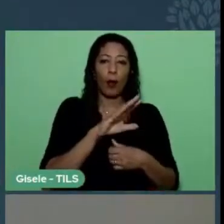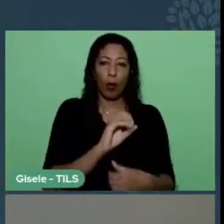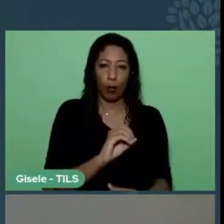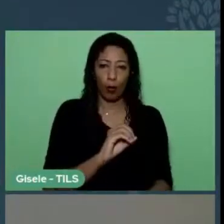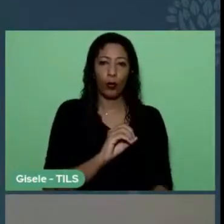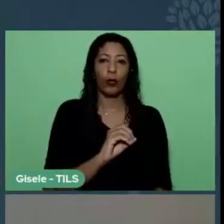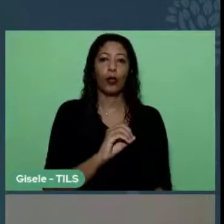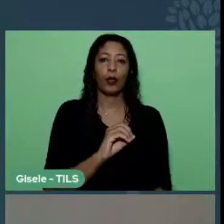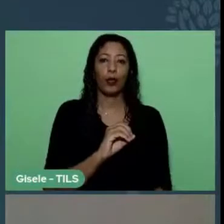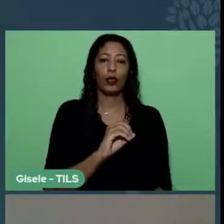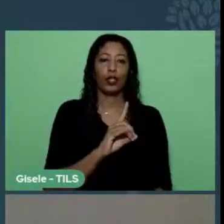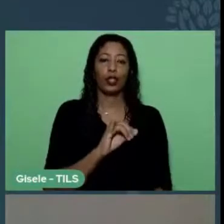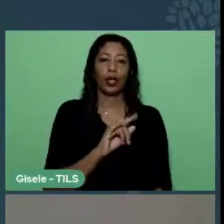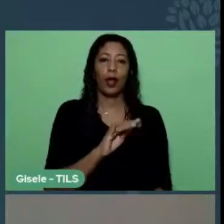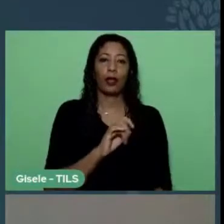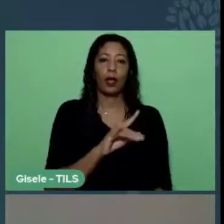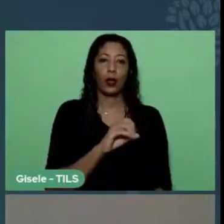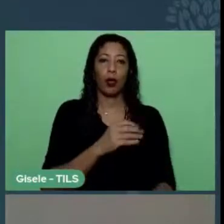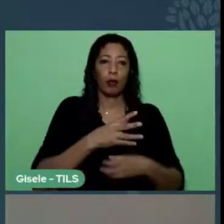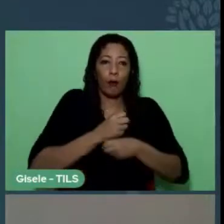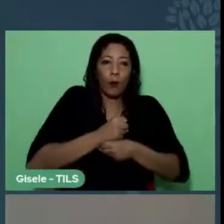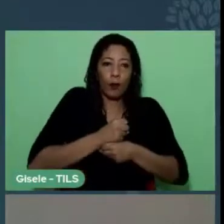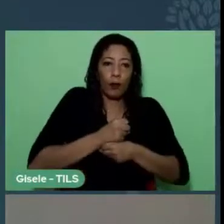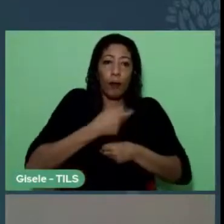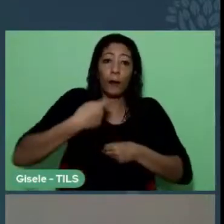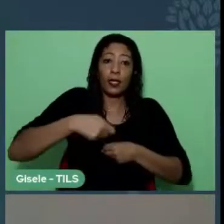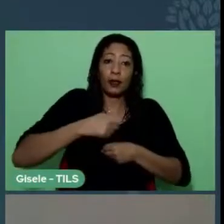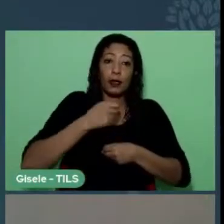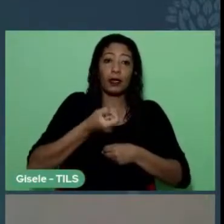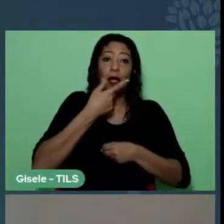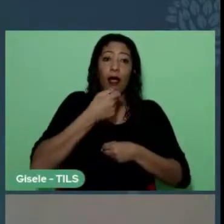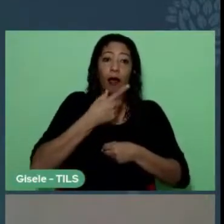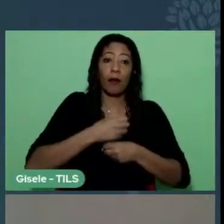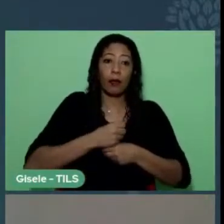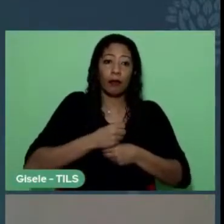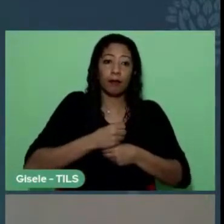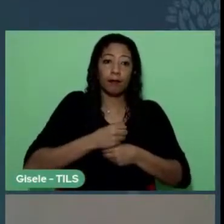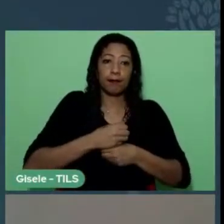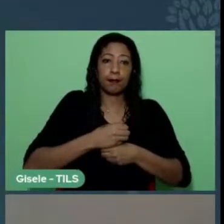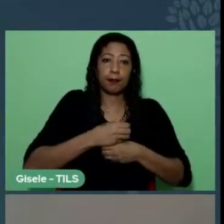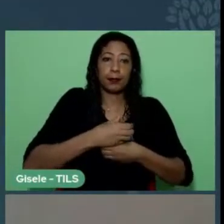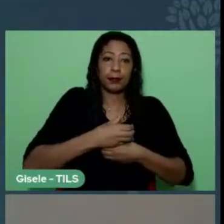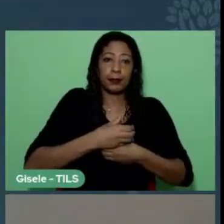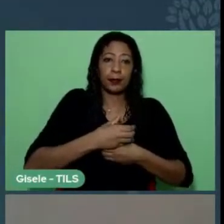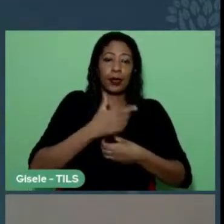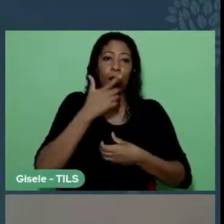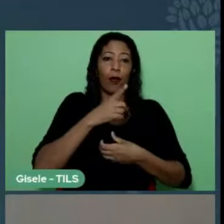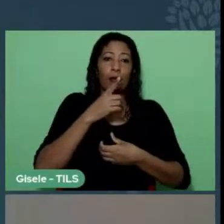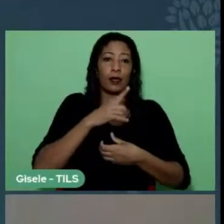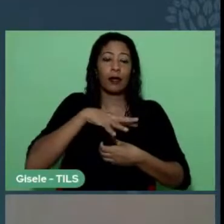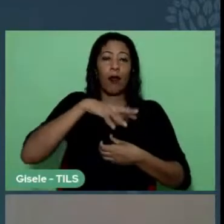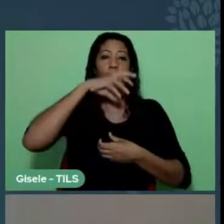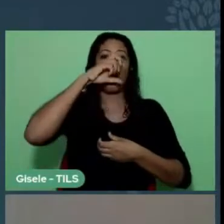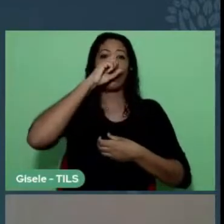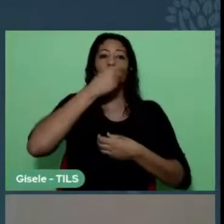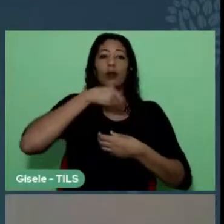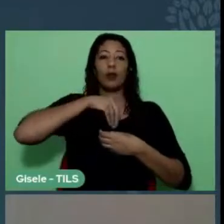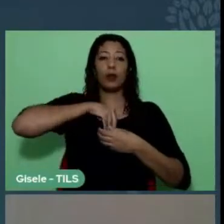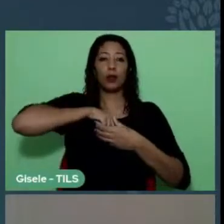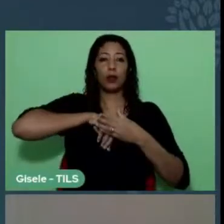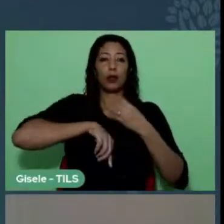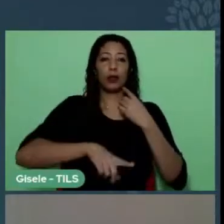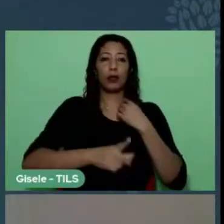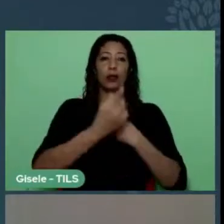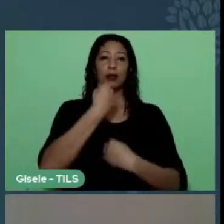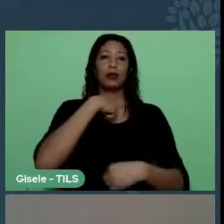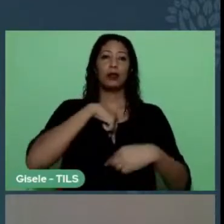broncodilatador. Se o meu brônquio está fechado, eu dou um remédio que dilata esse brônquio e o fluxo de ar passa a passar normalmente